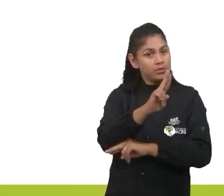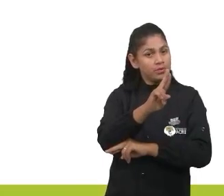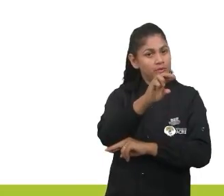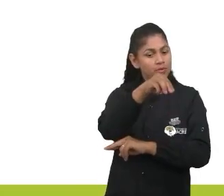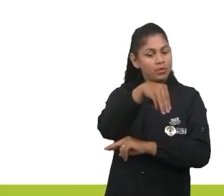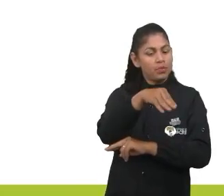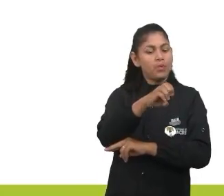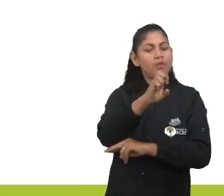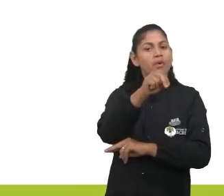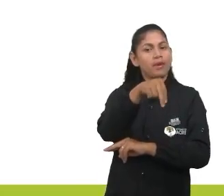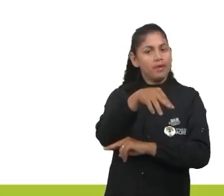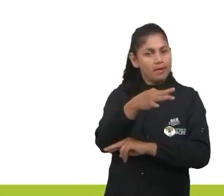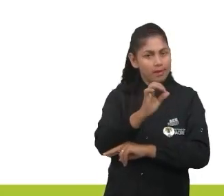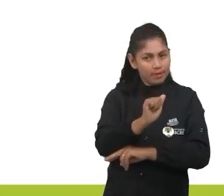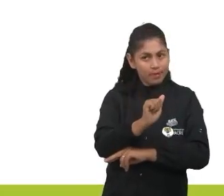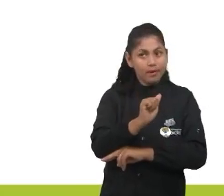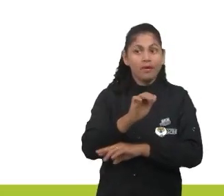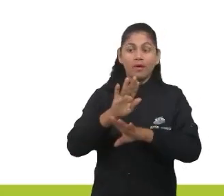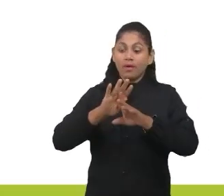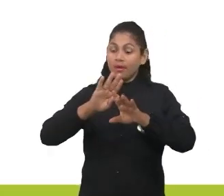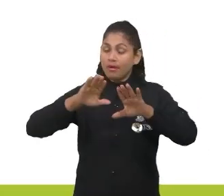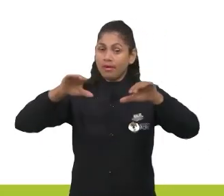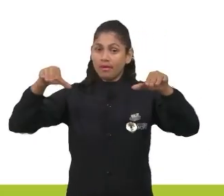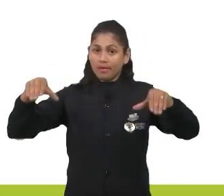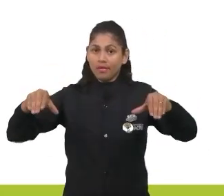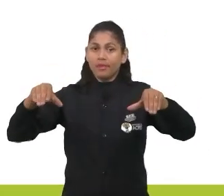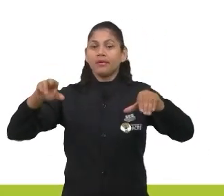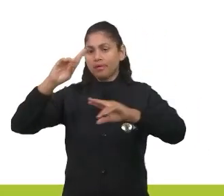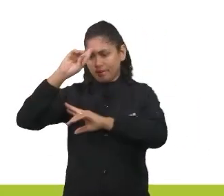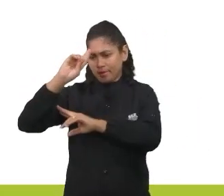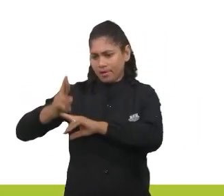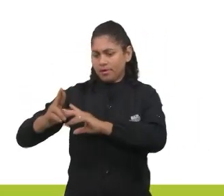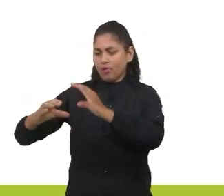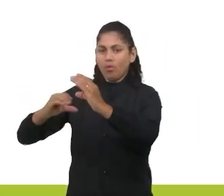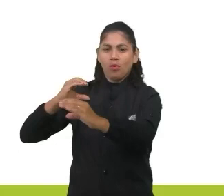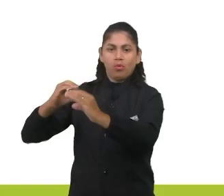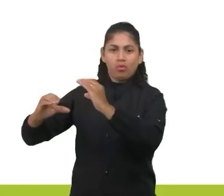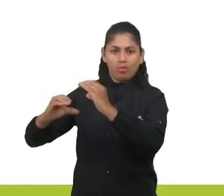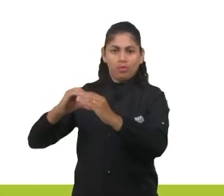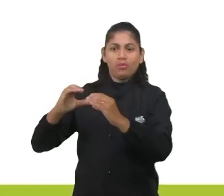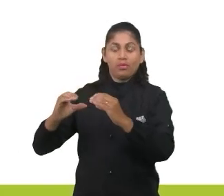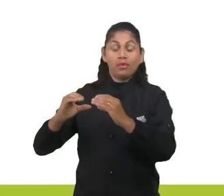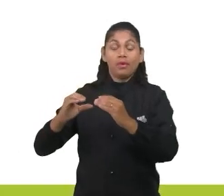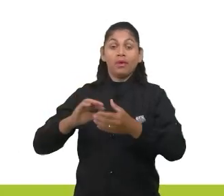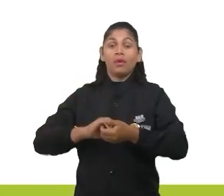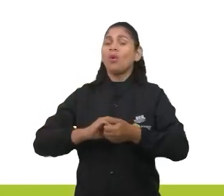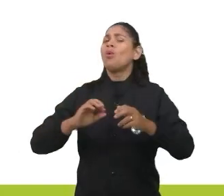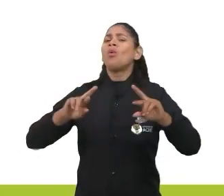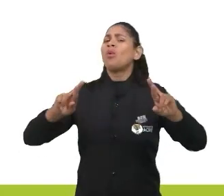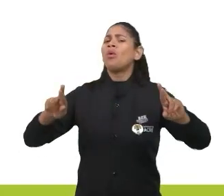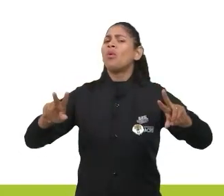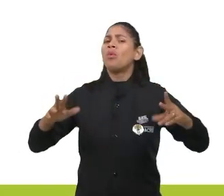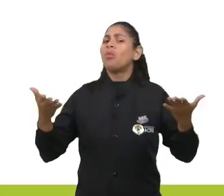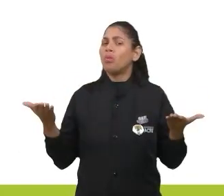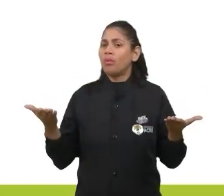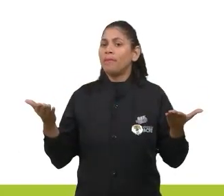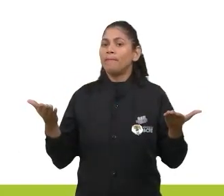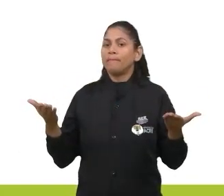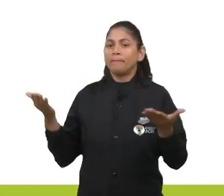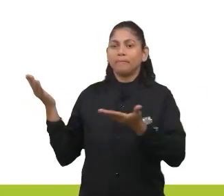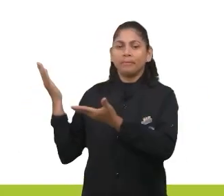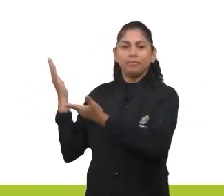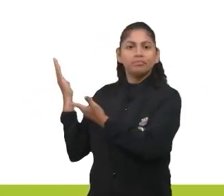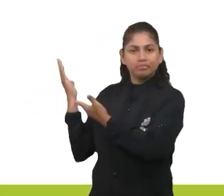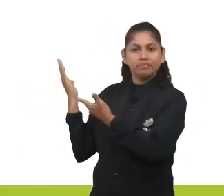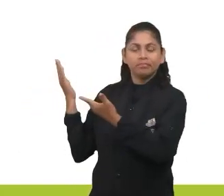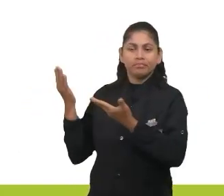Horkheim e Theodor Adorno e vai propor a razão comunicativa. Então, vamos lá. Razão